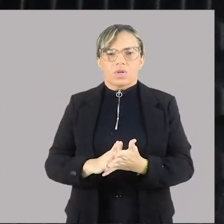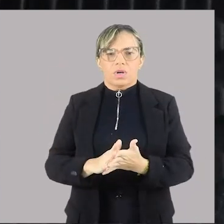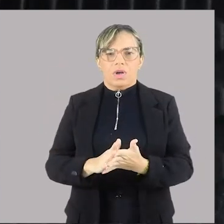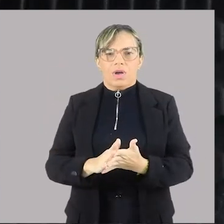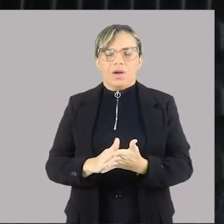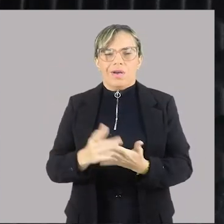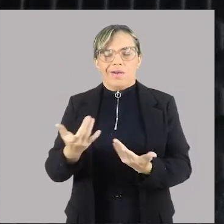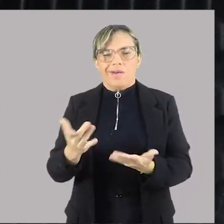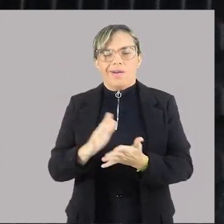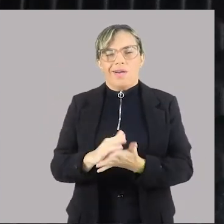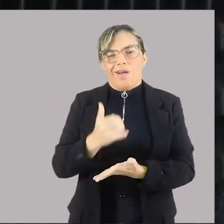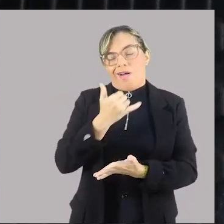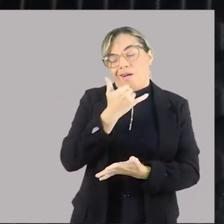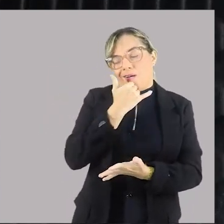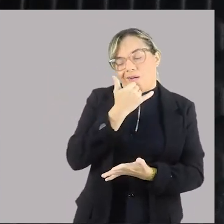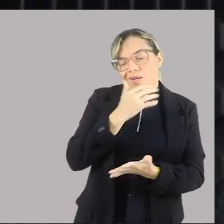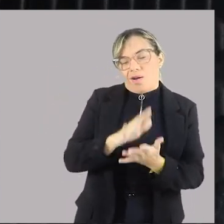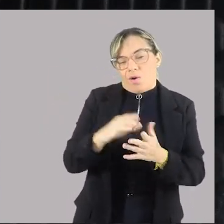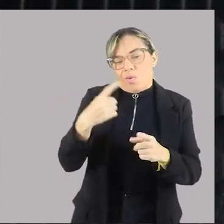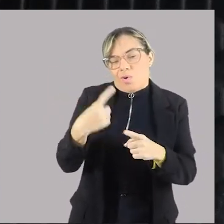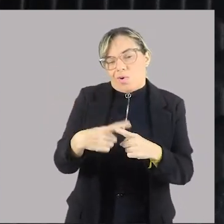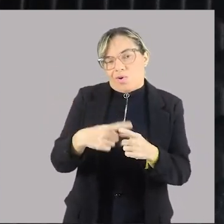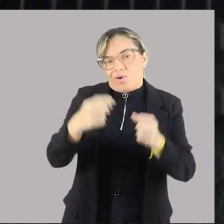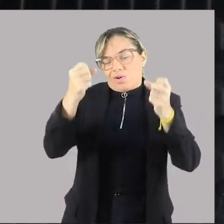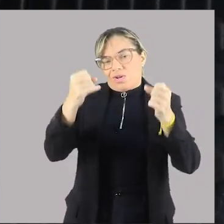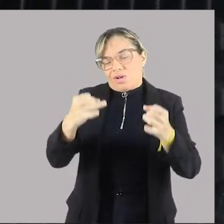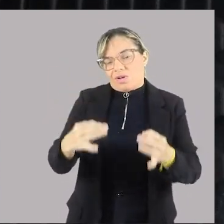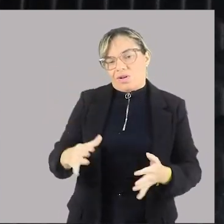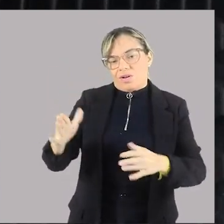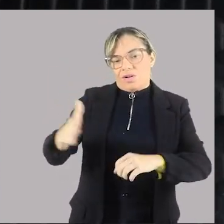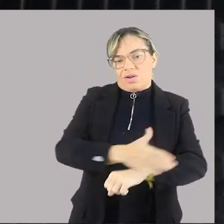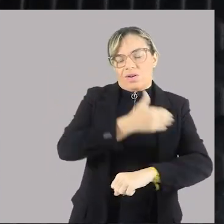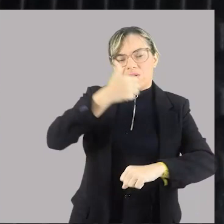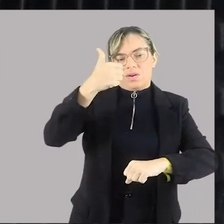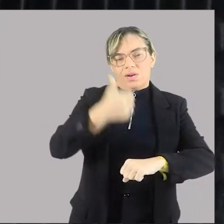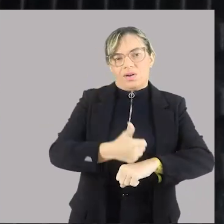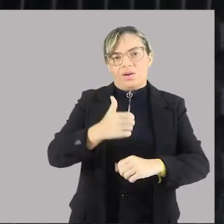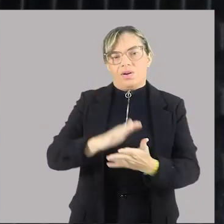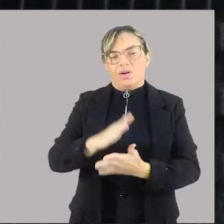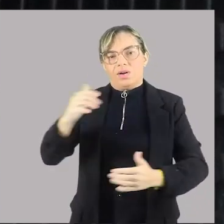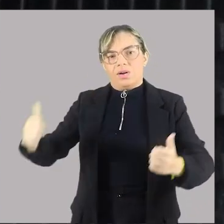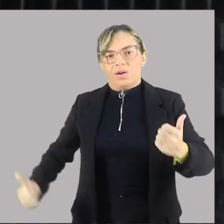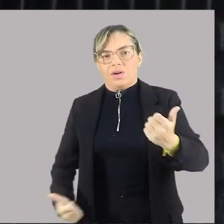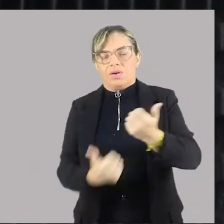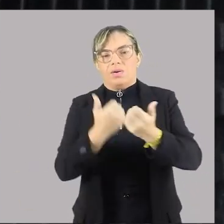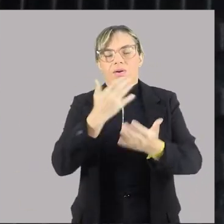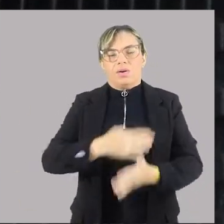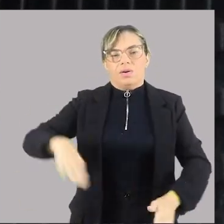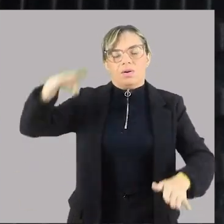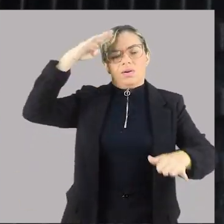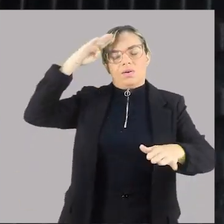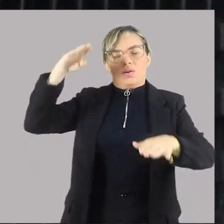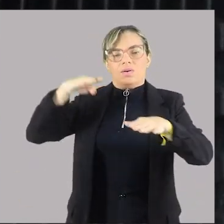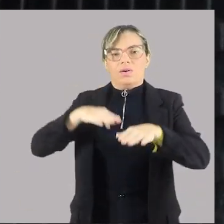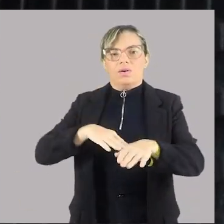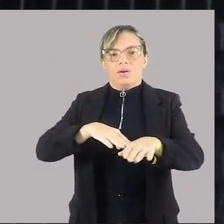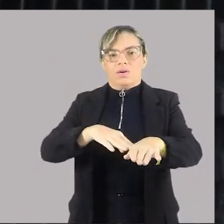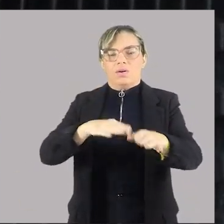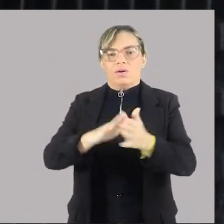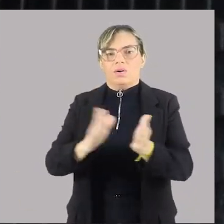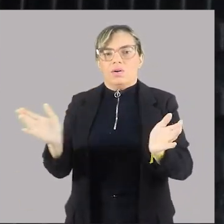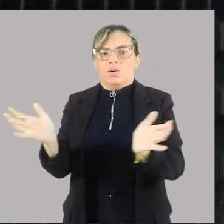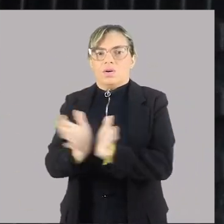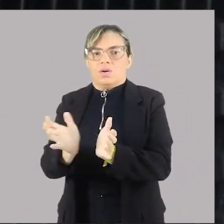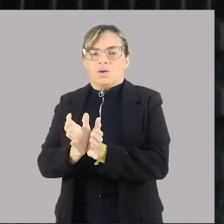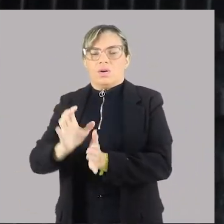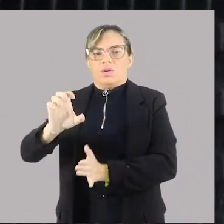usa, que o governo usou para dar esse golpe. Inclusive contando com o apoio das Forças Armadas e até mesmo de setores das